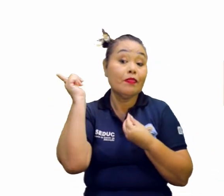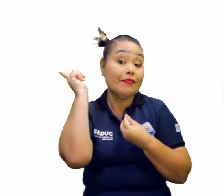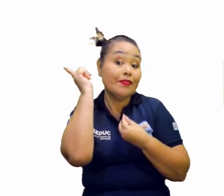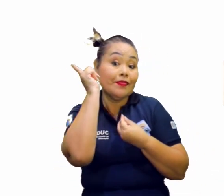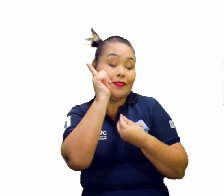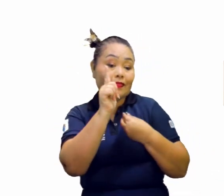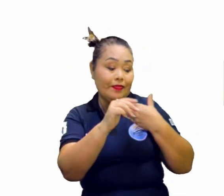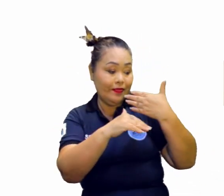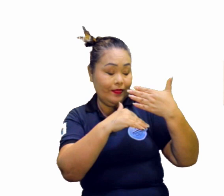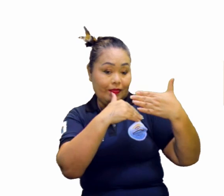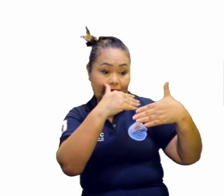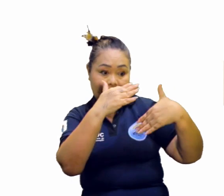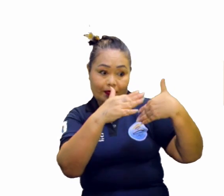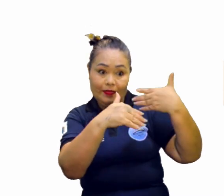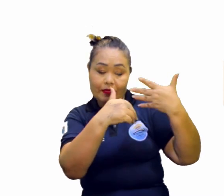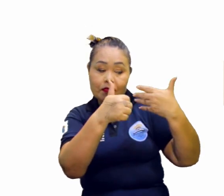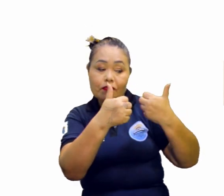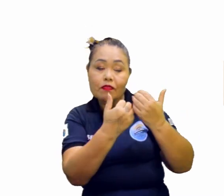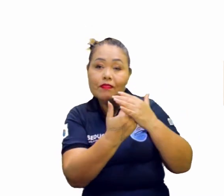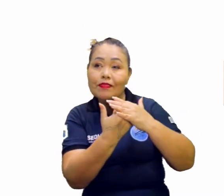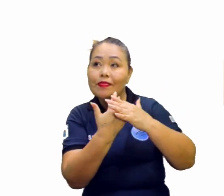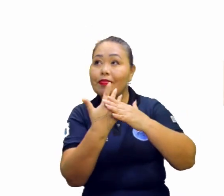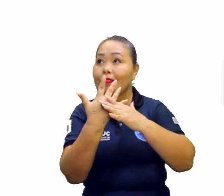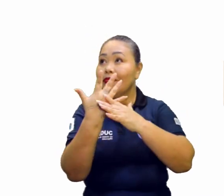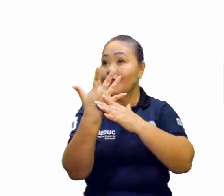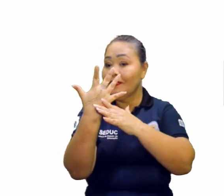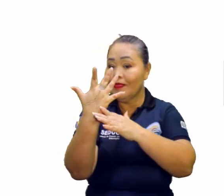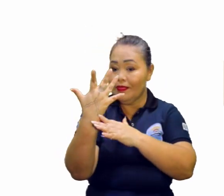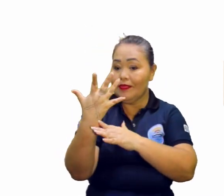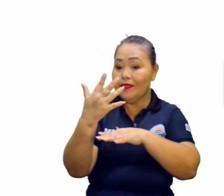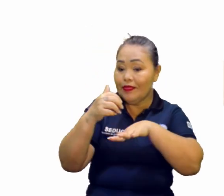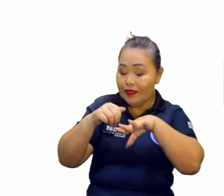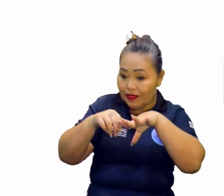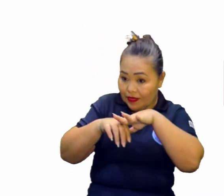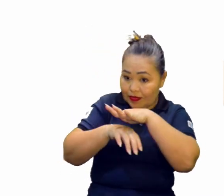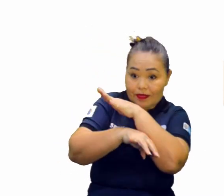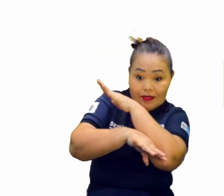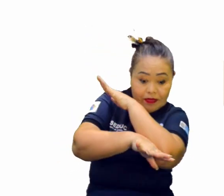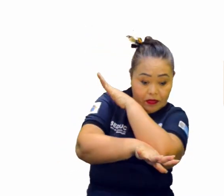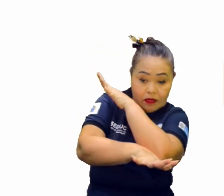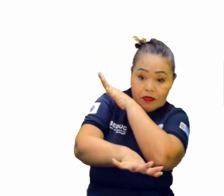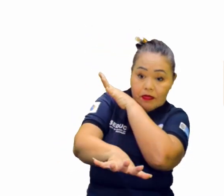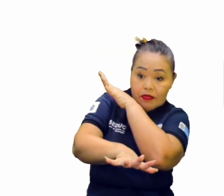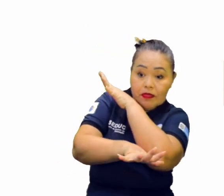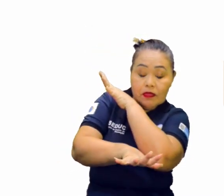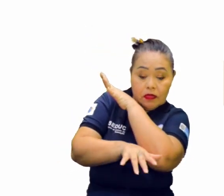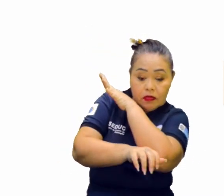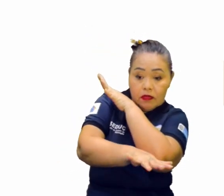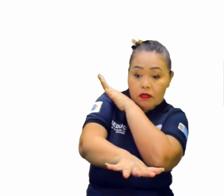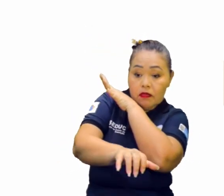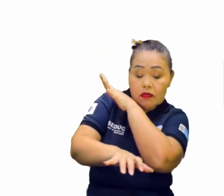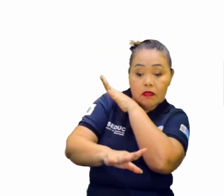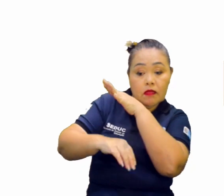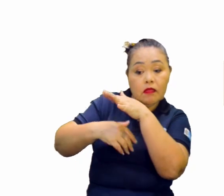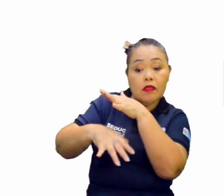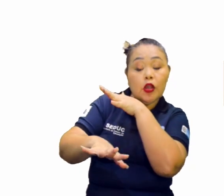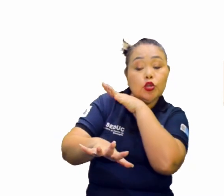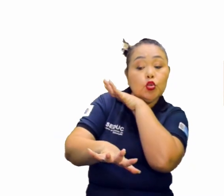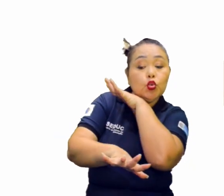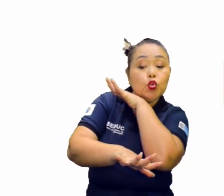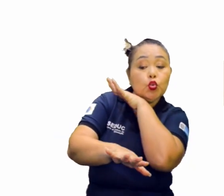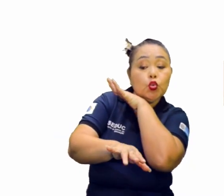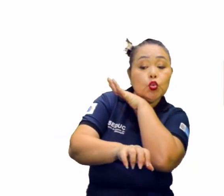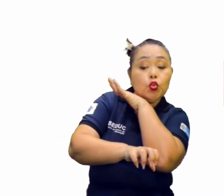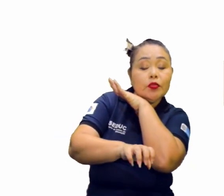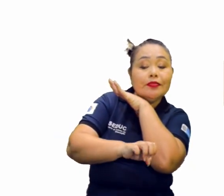desenvolvimento satisfatório do meu sistema radicular e, inclusive, o processo de infiltração desse